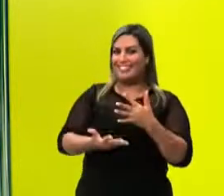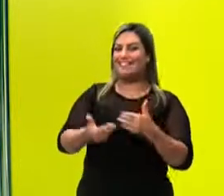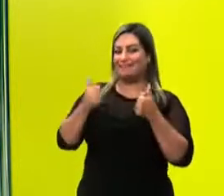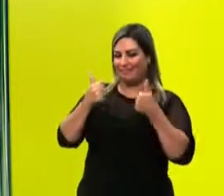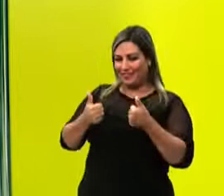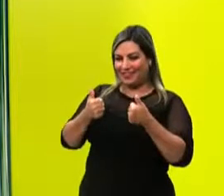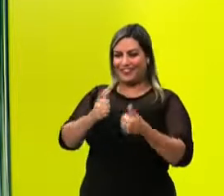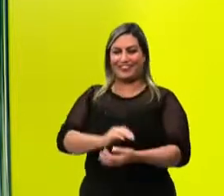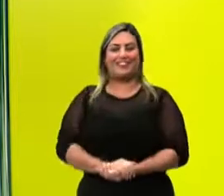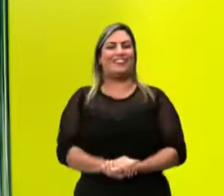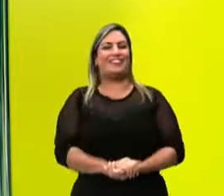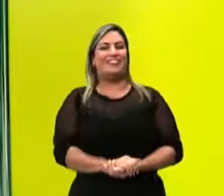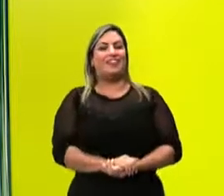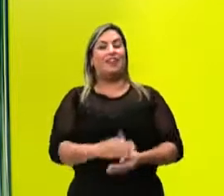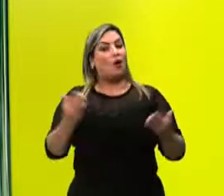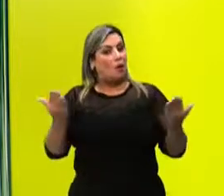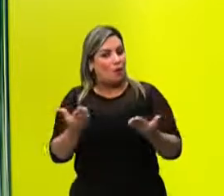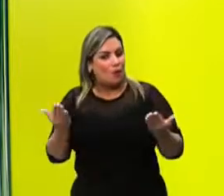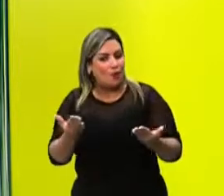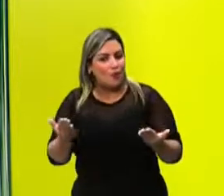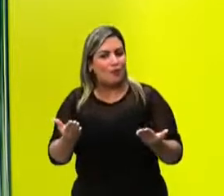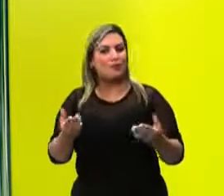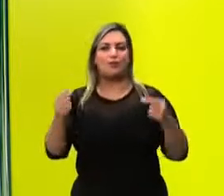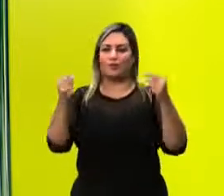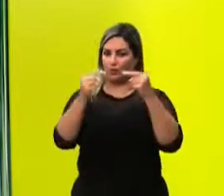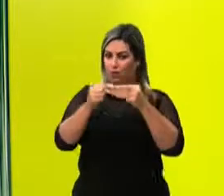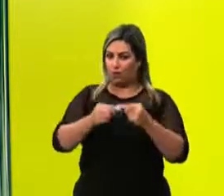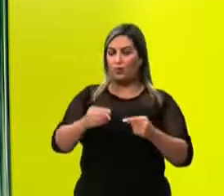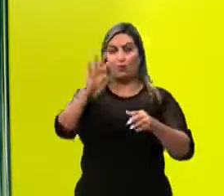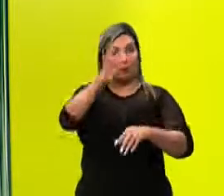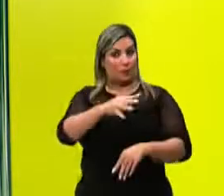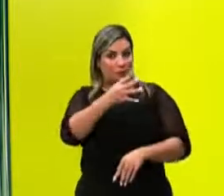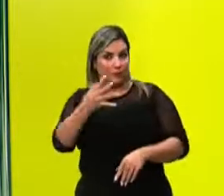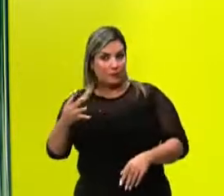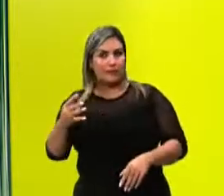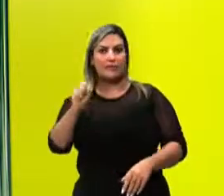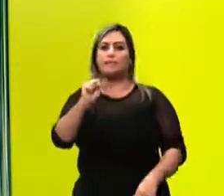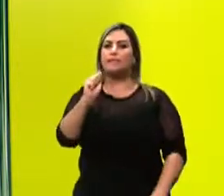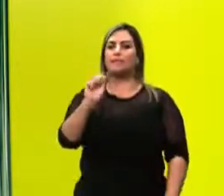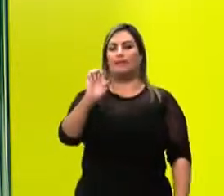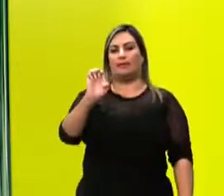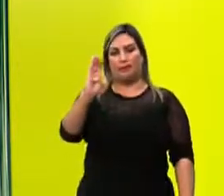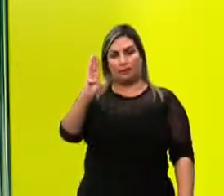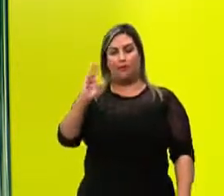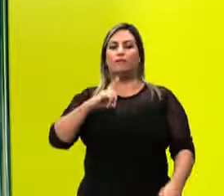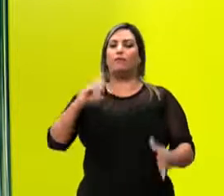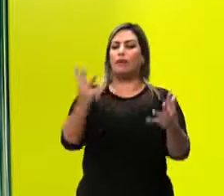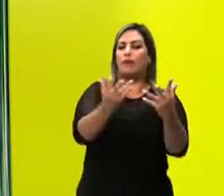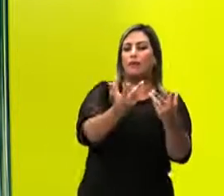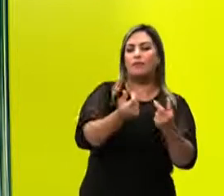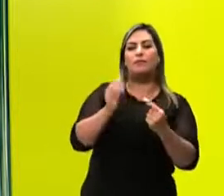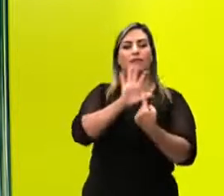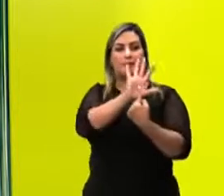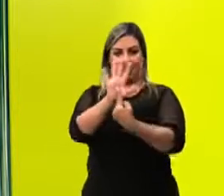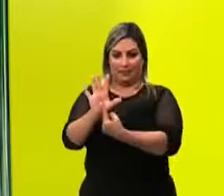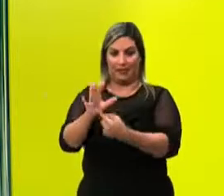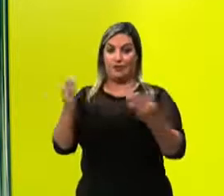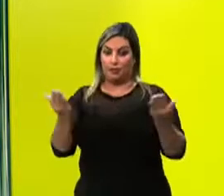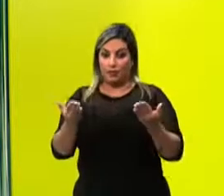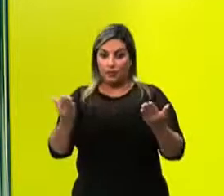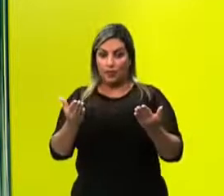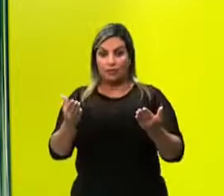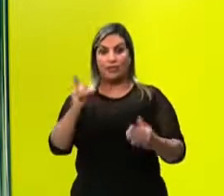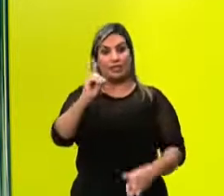é isso? Então, vamos lá. Hoje, de acordo com a matriz SAEB, nós vamos apresentar as habilidades. Então, para